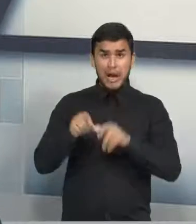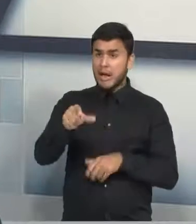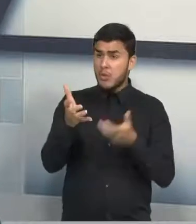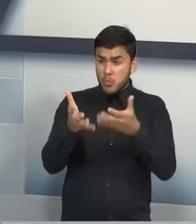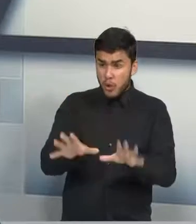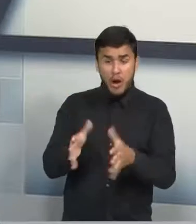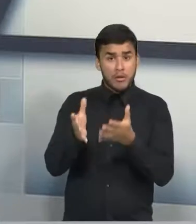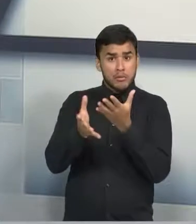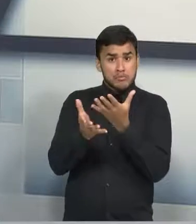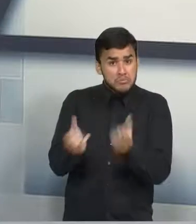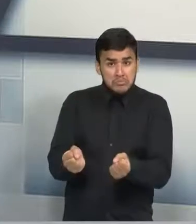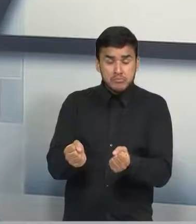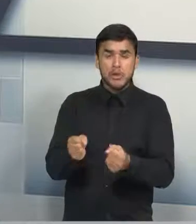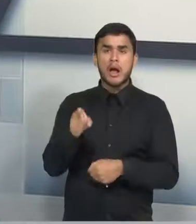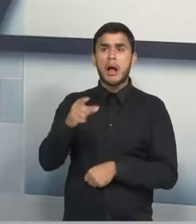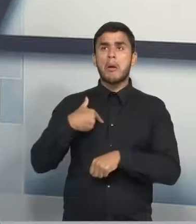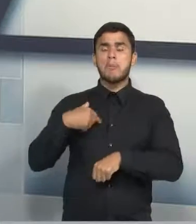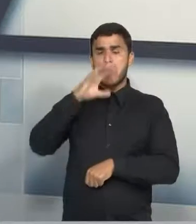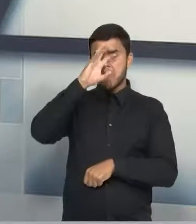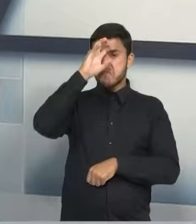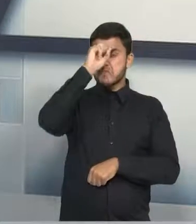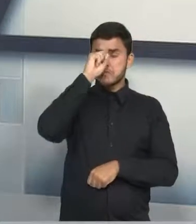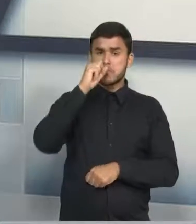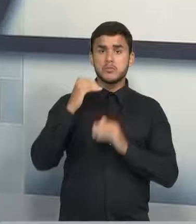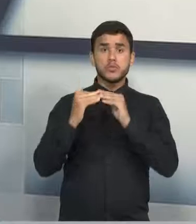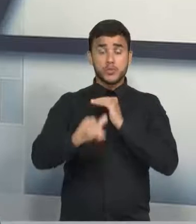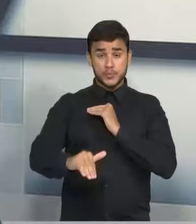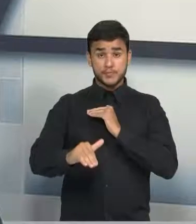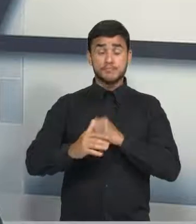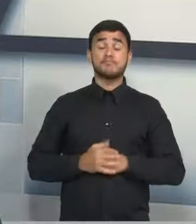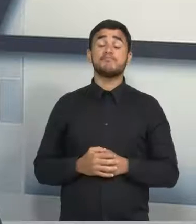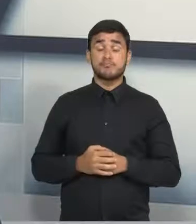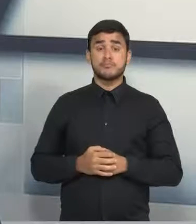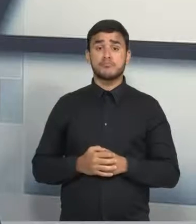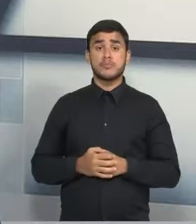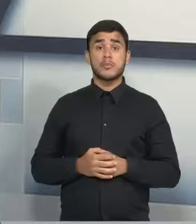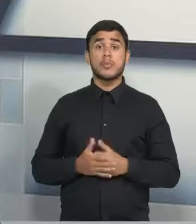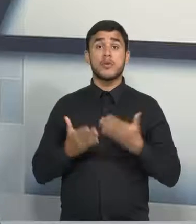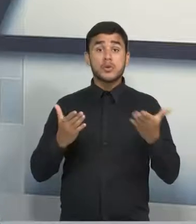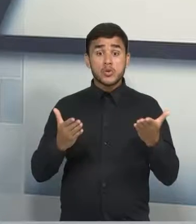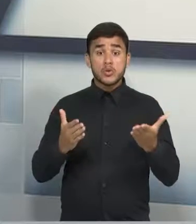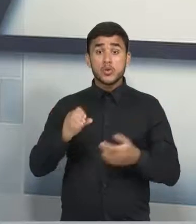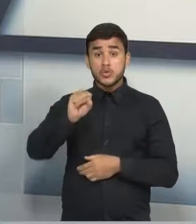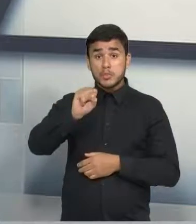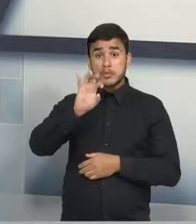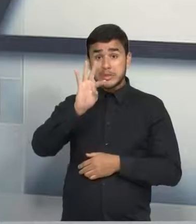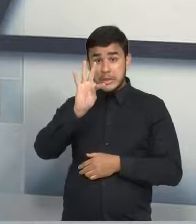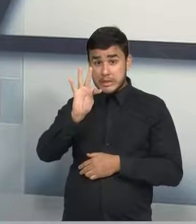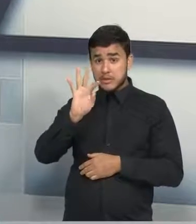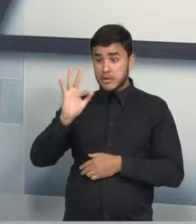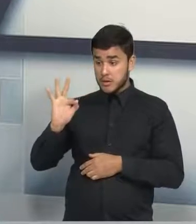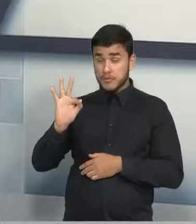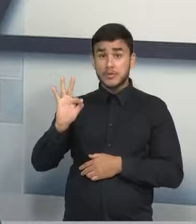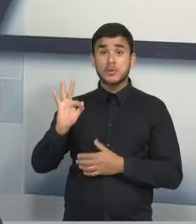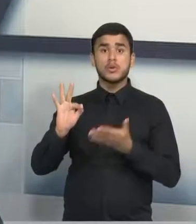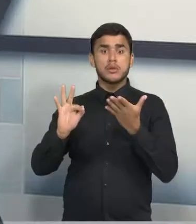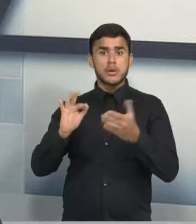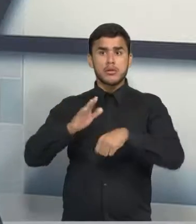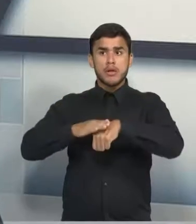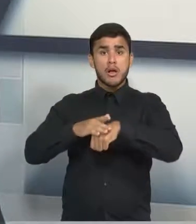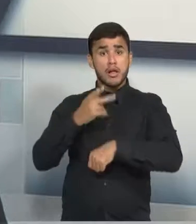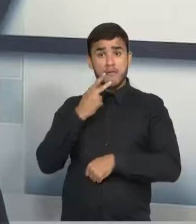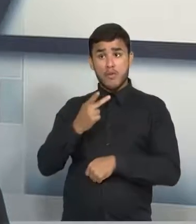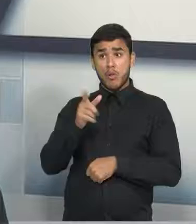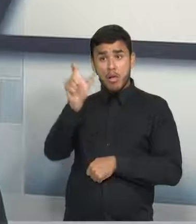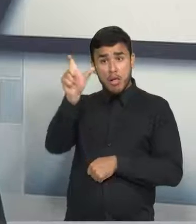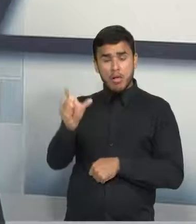vingança ou ato de força pessoal, declarou a presidente do Supremo Tribunal Federal no plenário da Corte, no